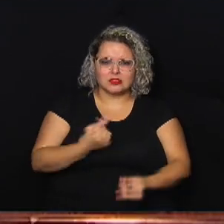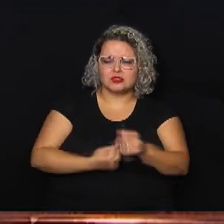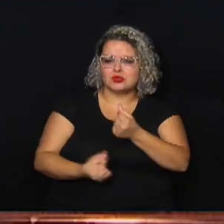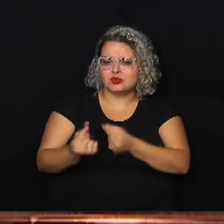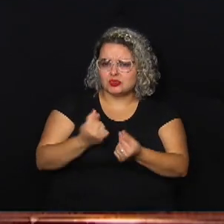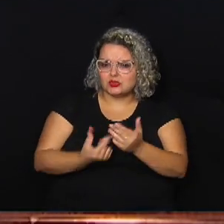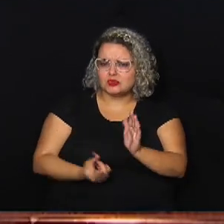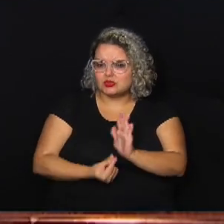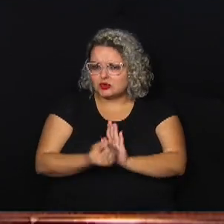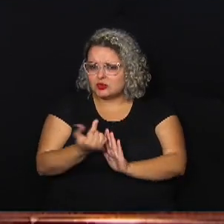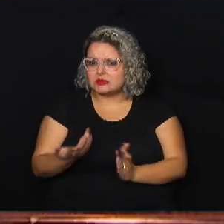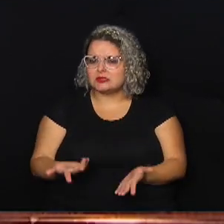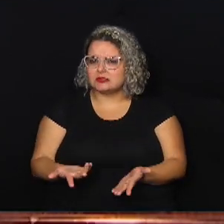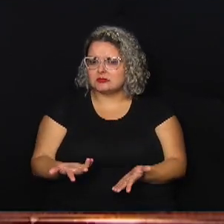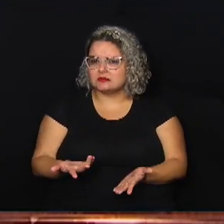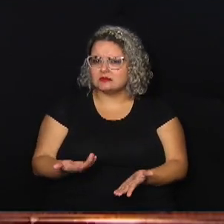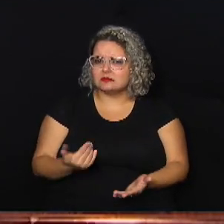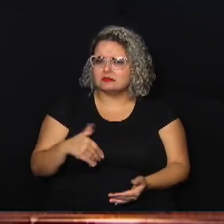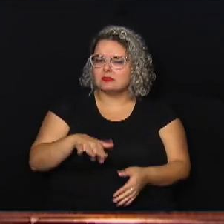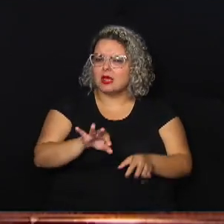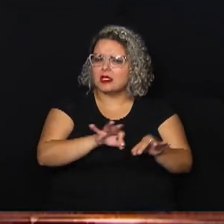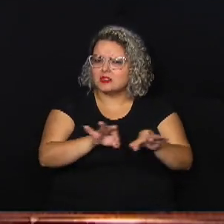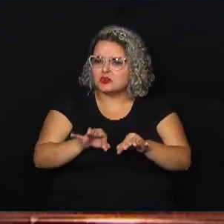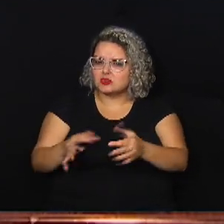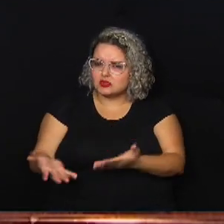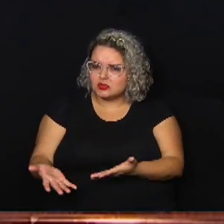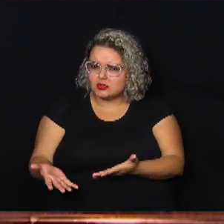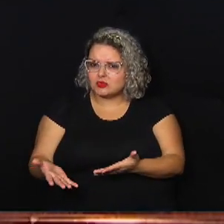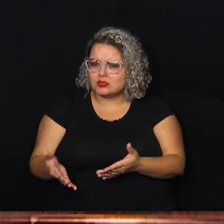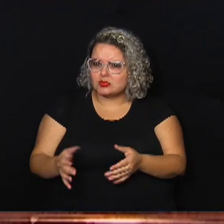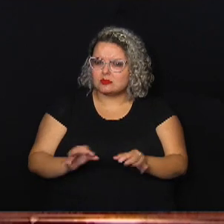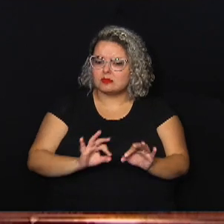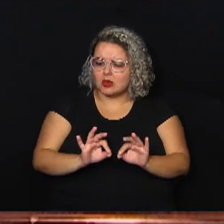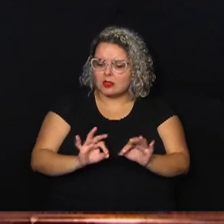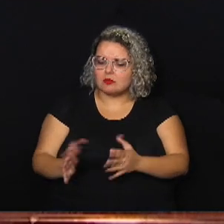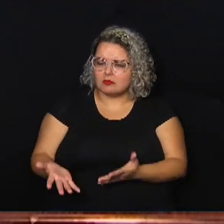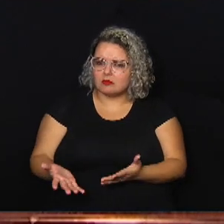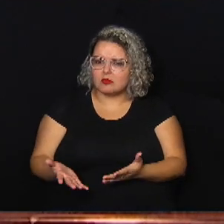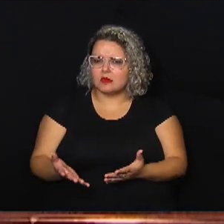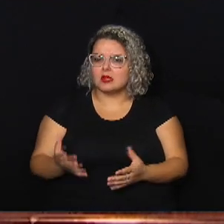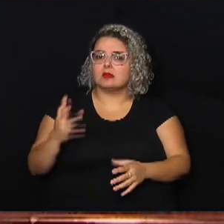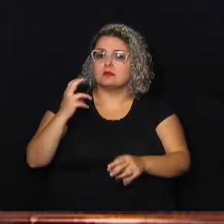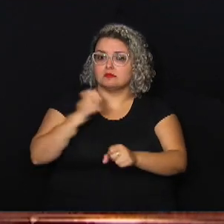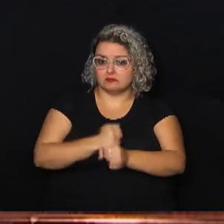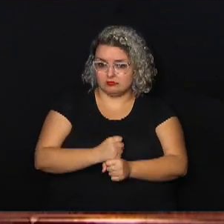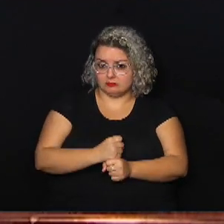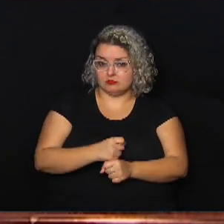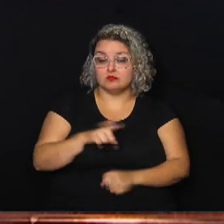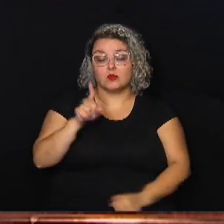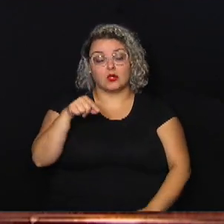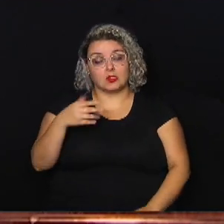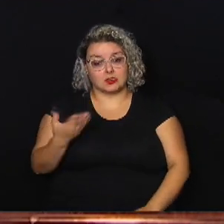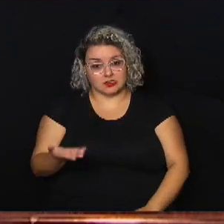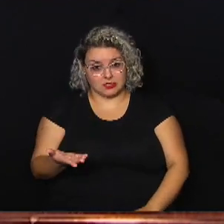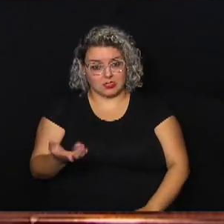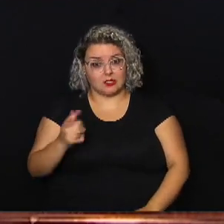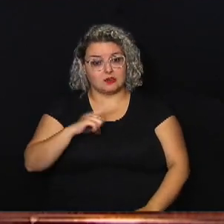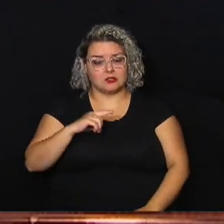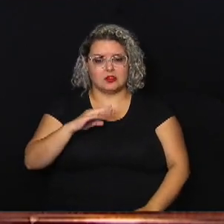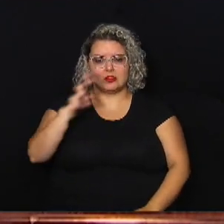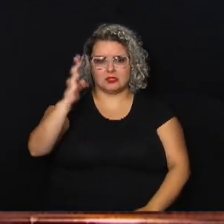você seria mais organizado, mais planejador aí dessas contas? Pois é, existe no